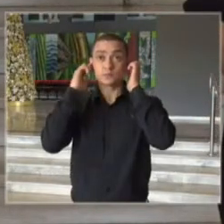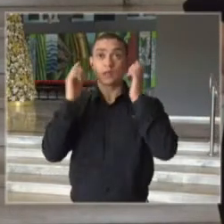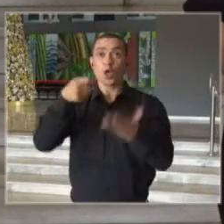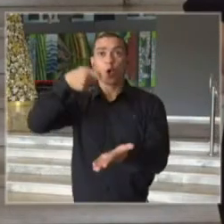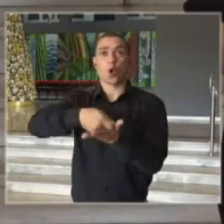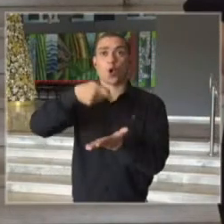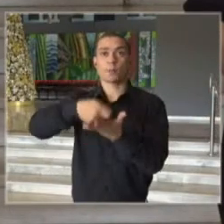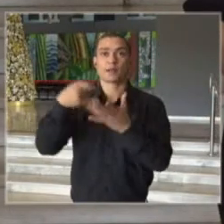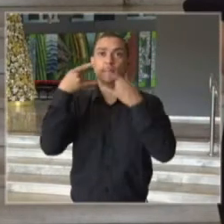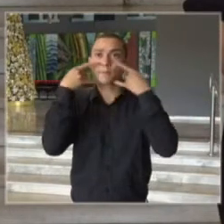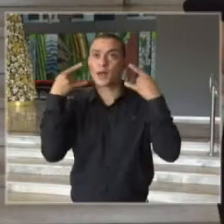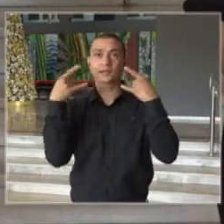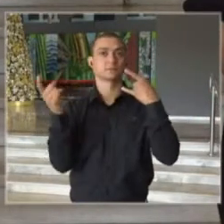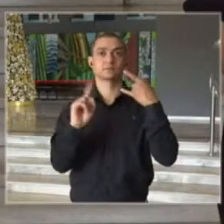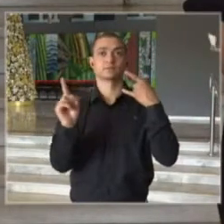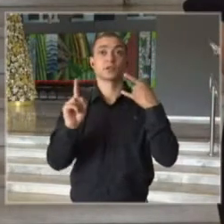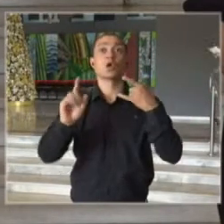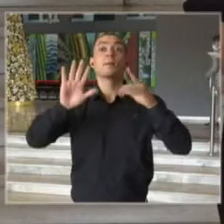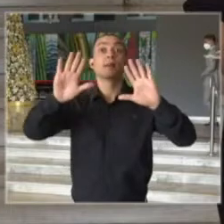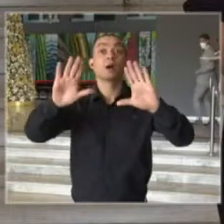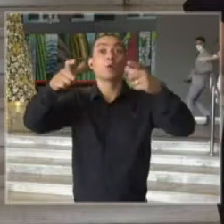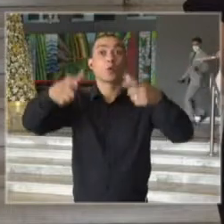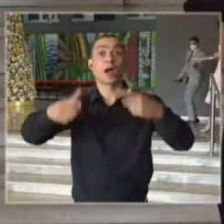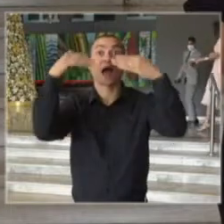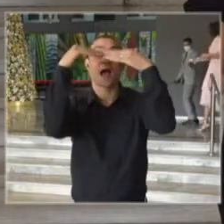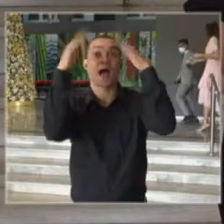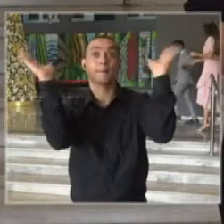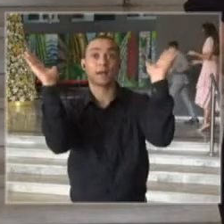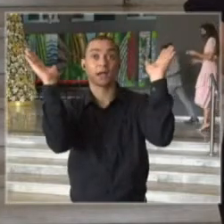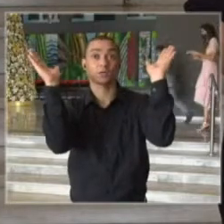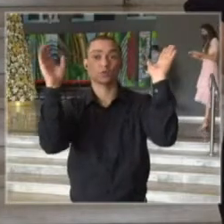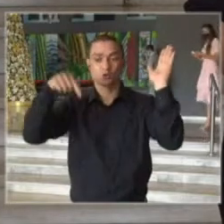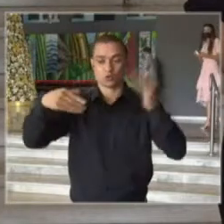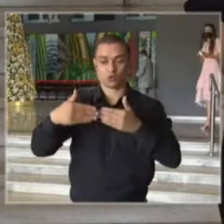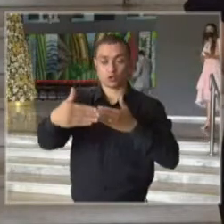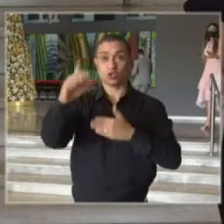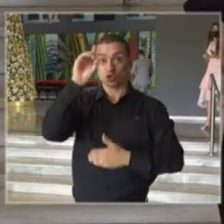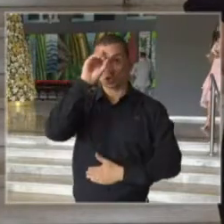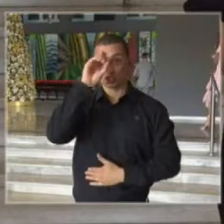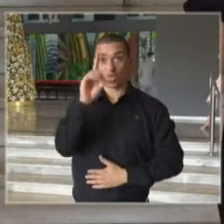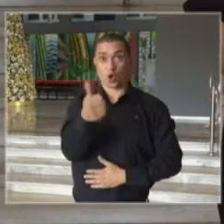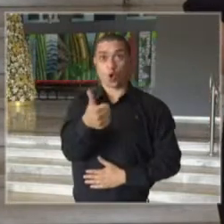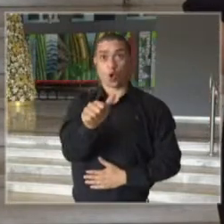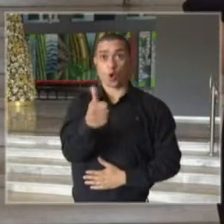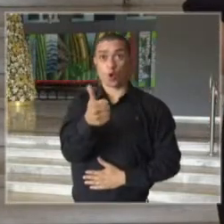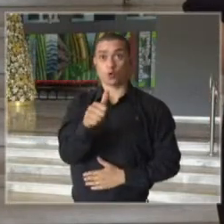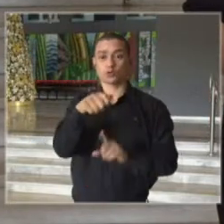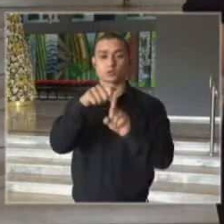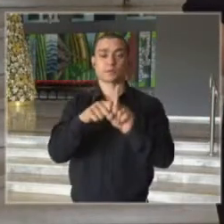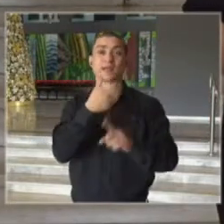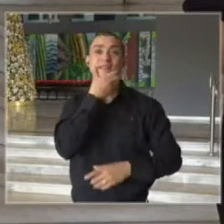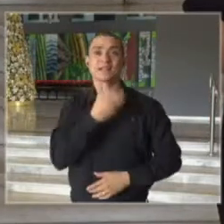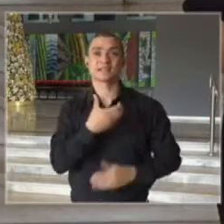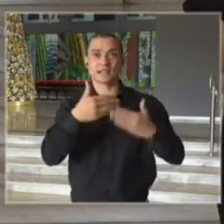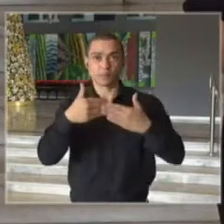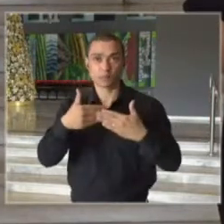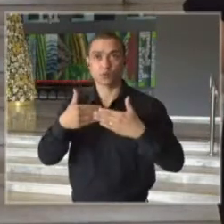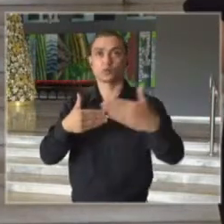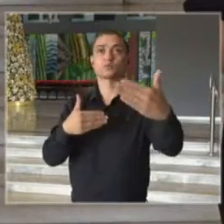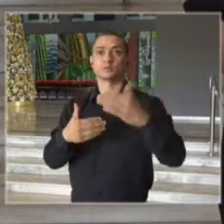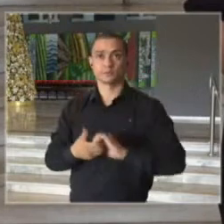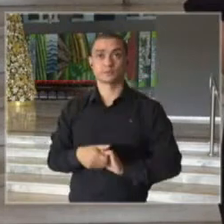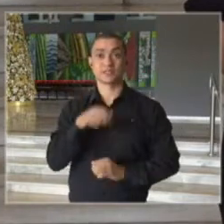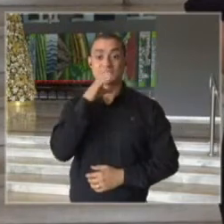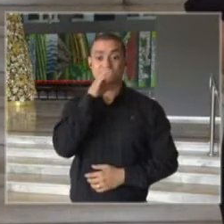retirar a obrigatoriedade do uso de máscaras ao ar livre a partir do dia 11 de dezembro. A partir